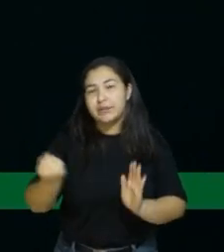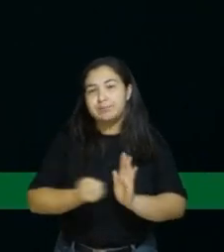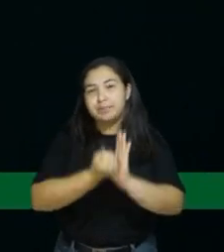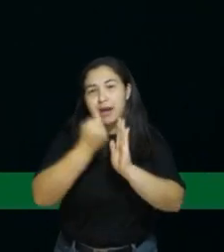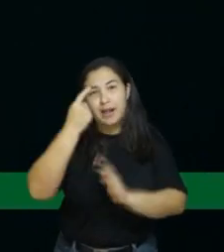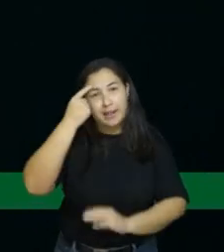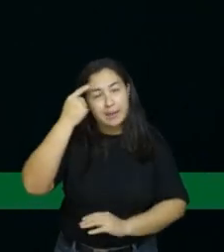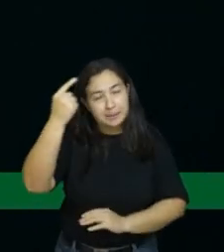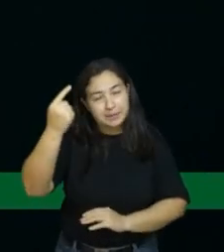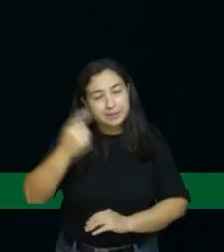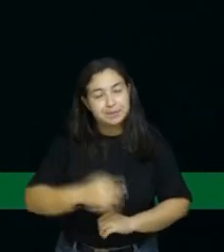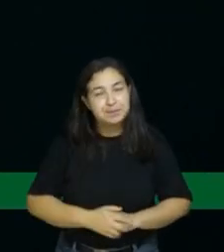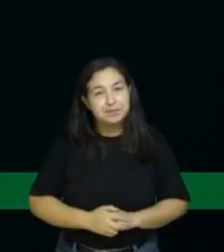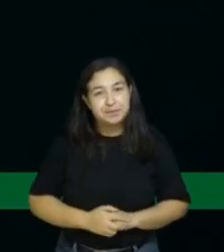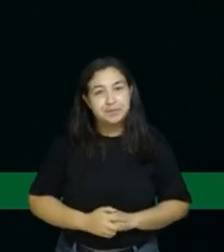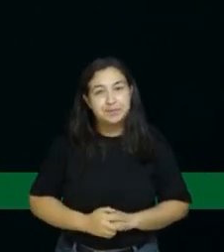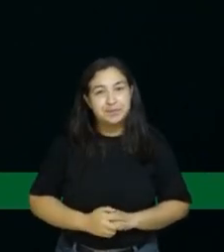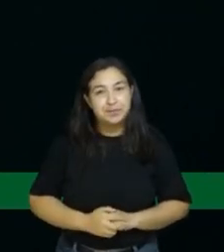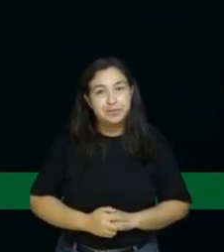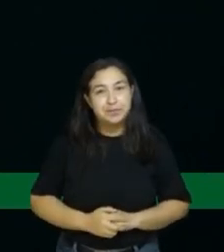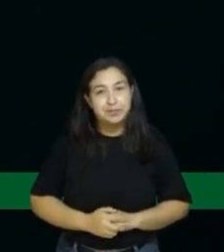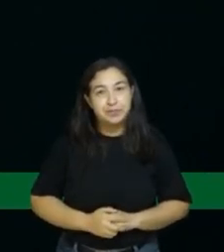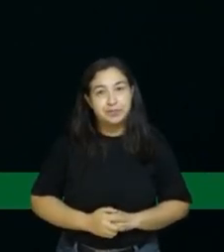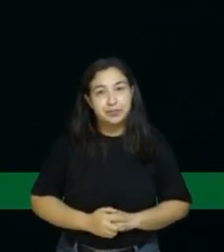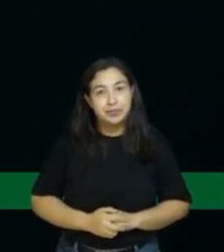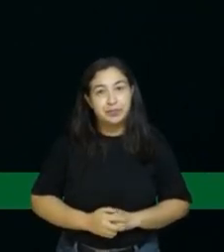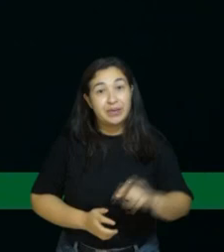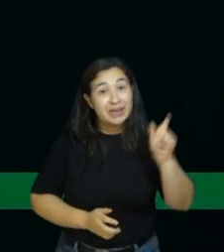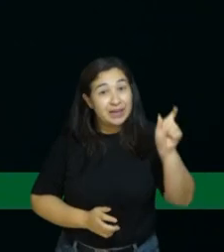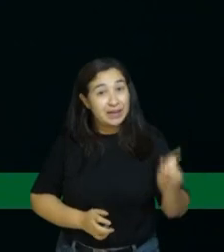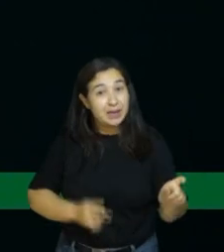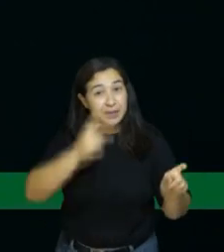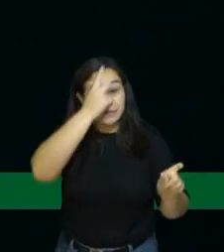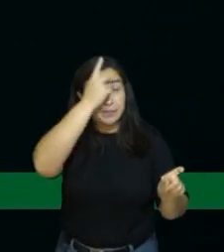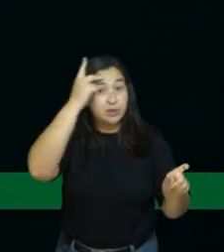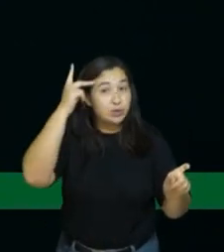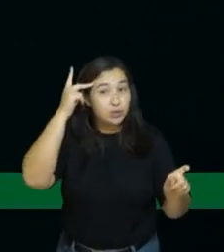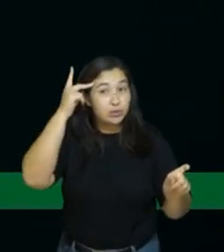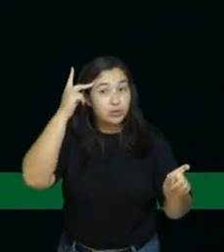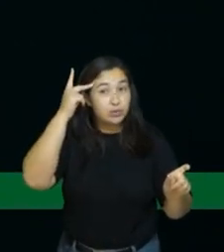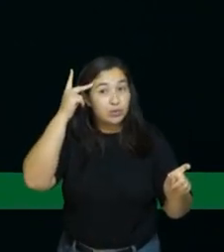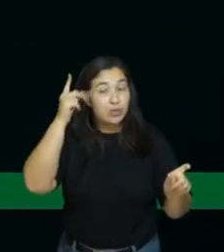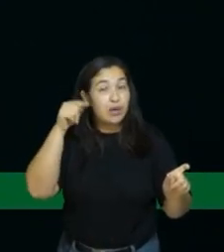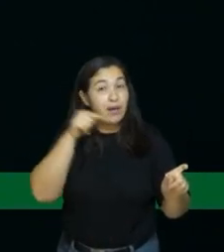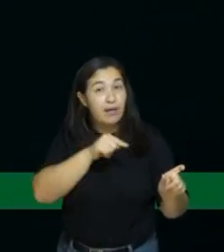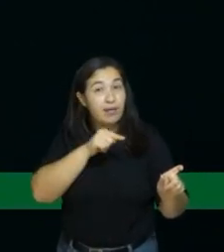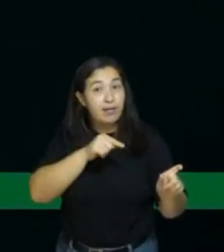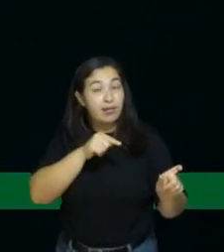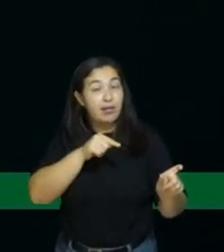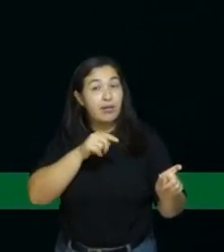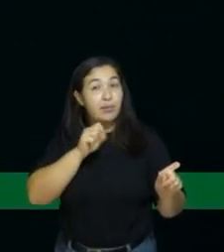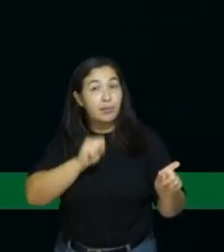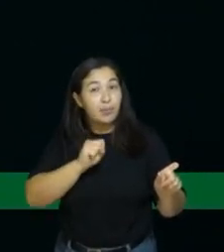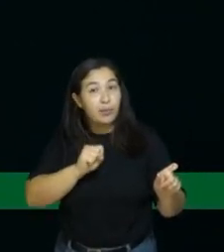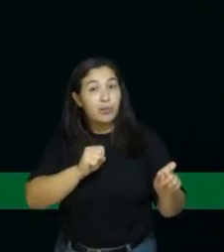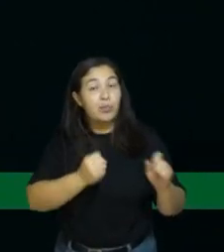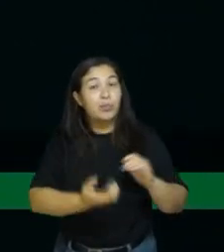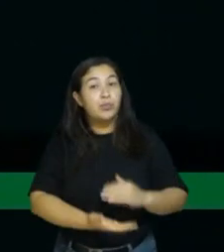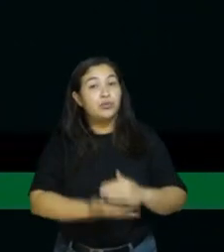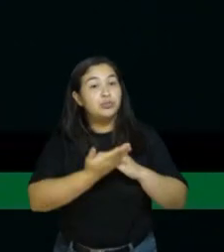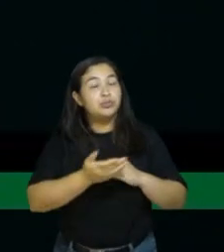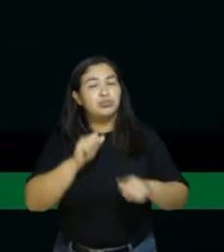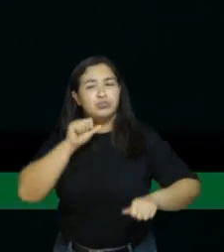sessão que o indivíduo ele é a pessoa é quem pode trazer transformação para as